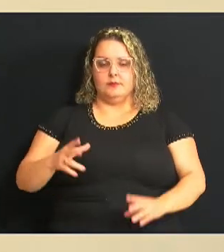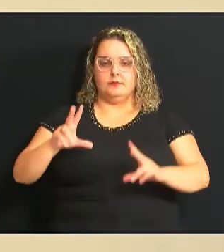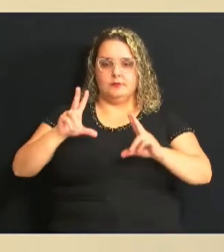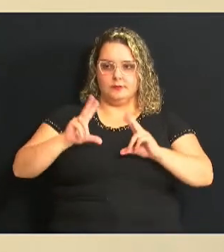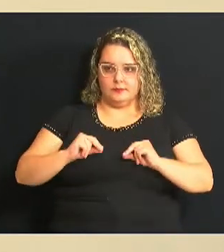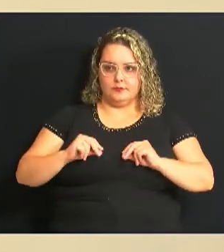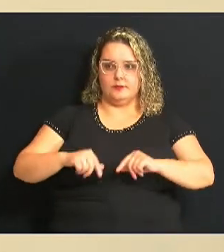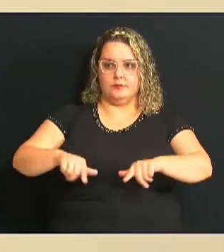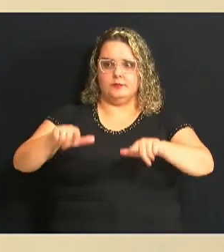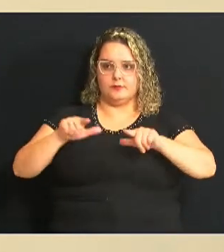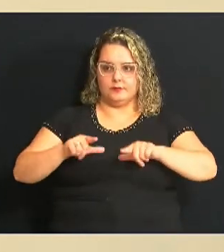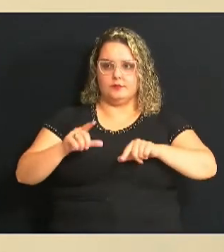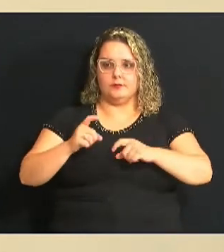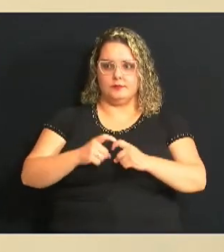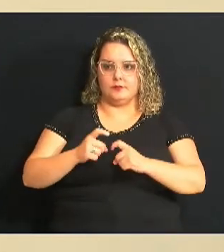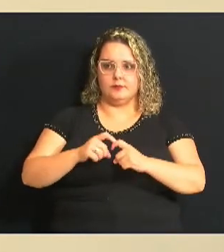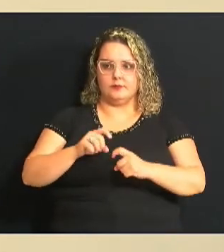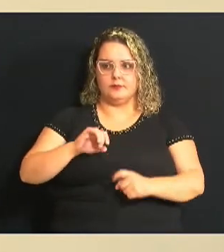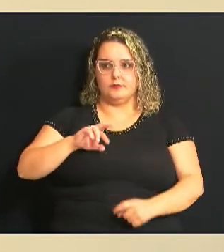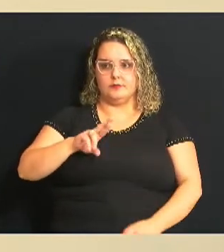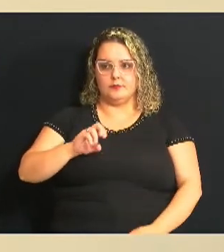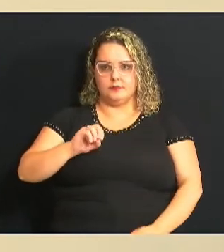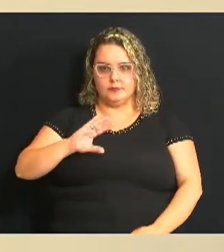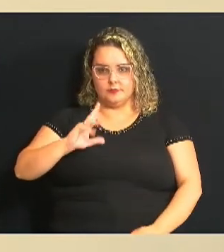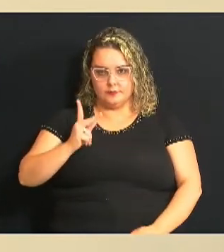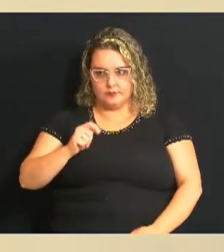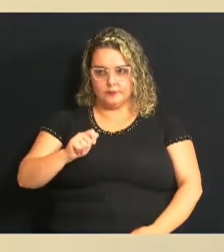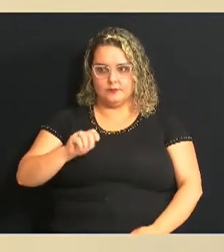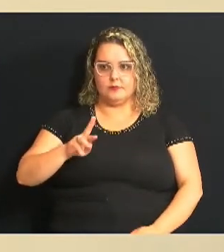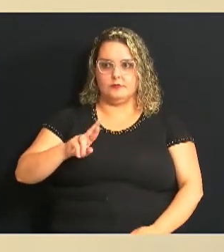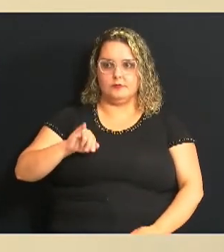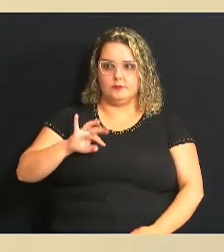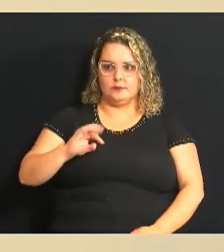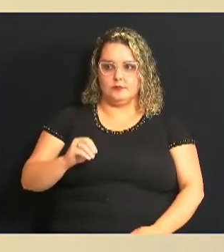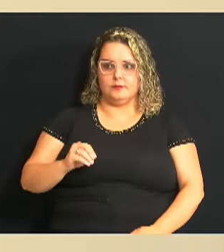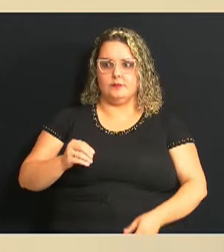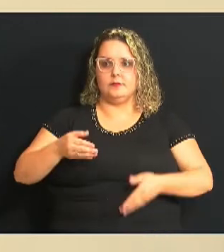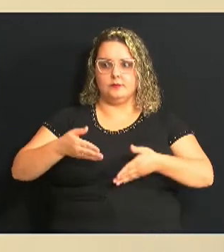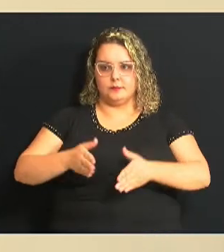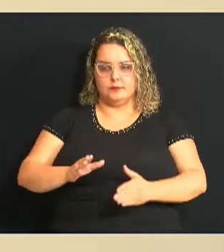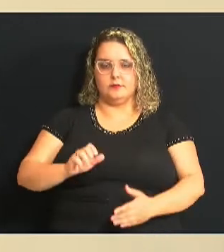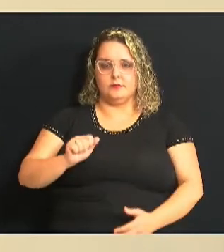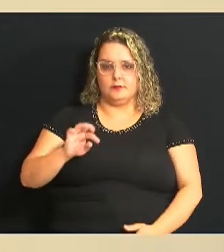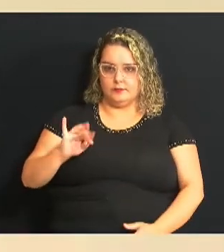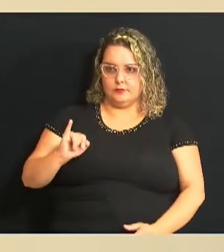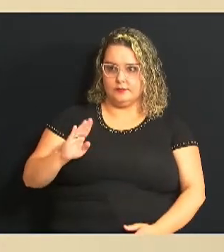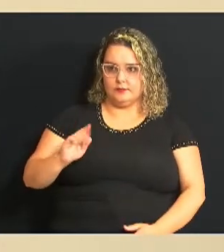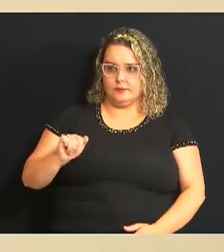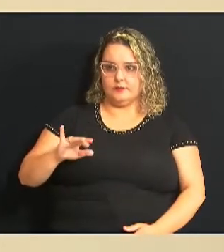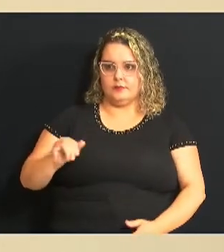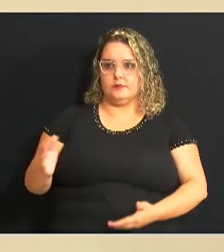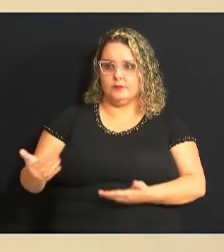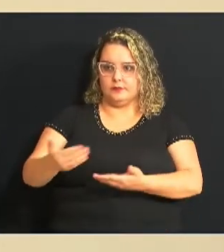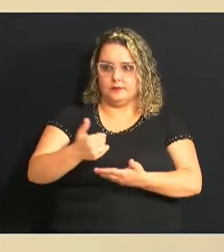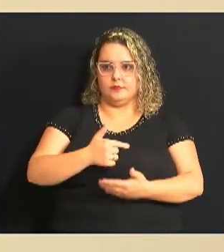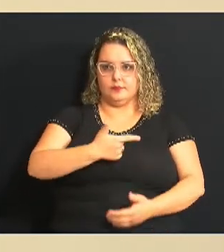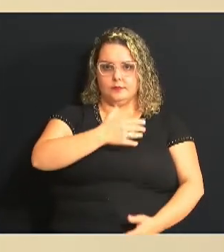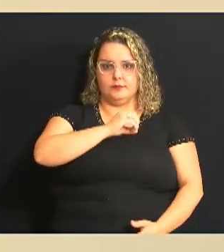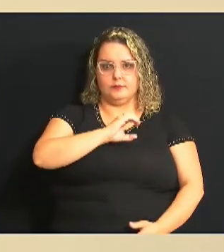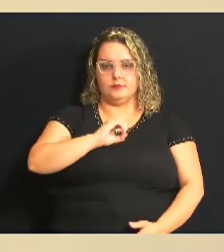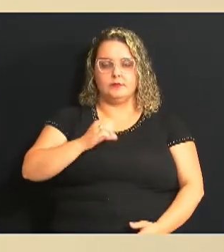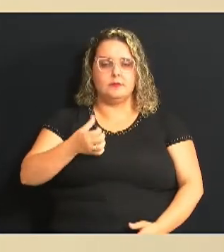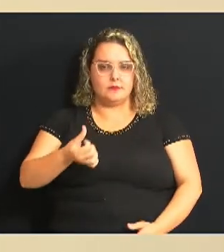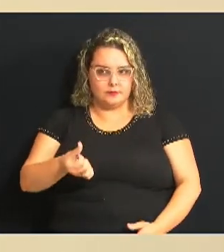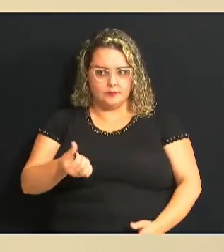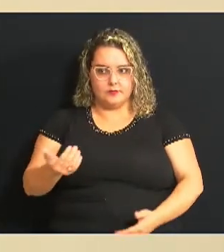Dr. Rocha Brito. Muito obrigado. Eu sou natural de Atibaia e fui acolhido em Campinas em 2006,